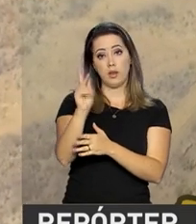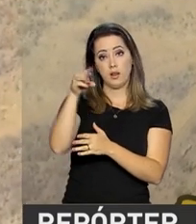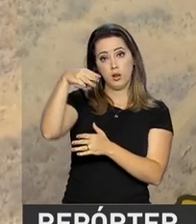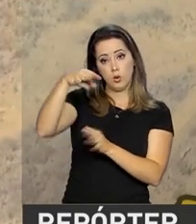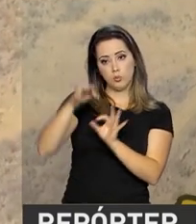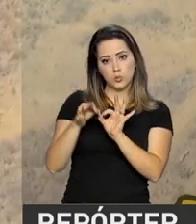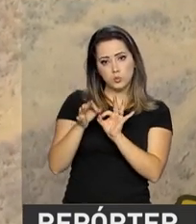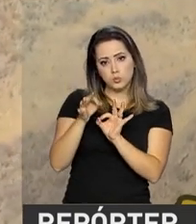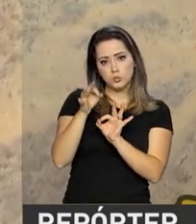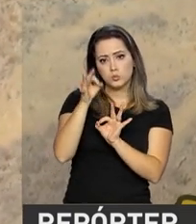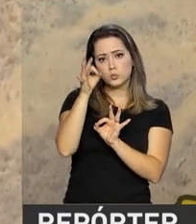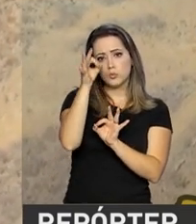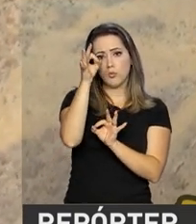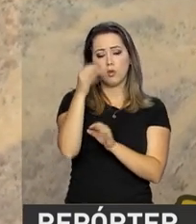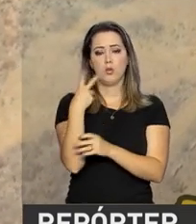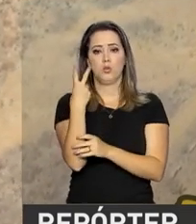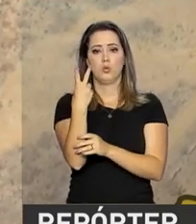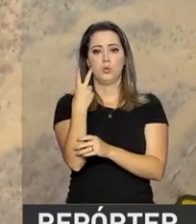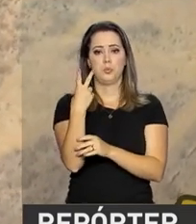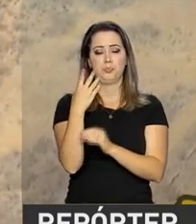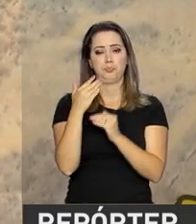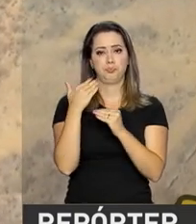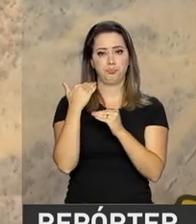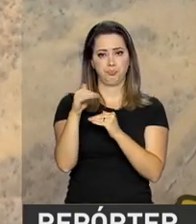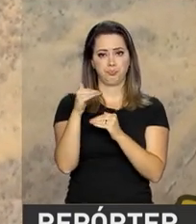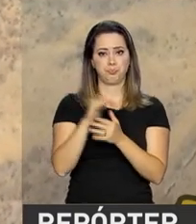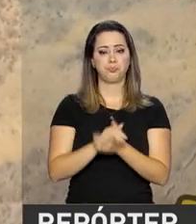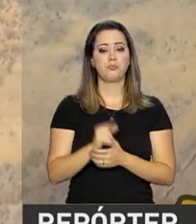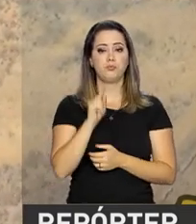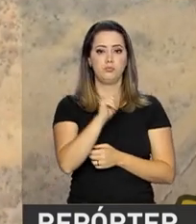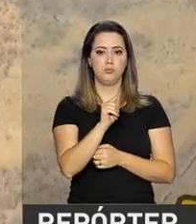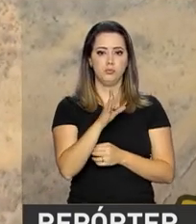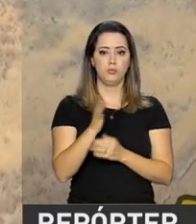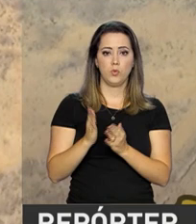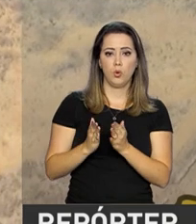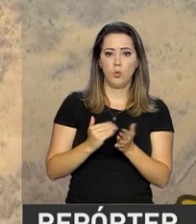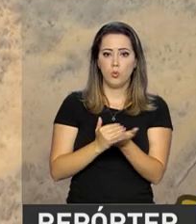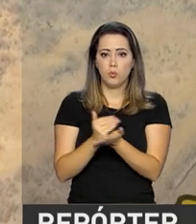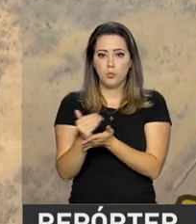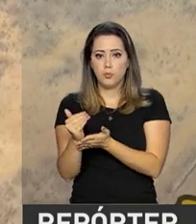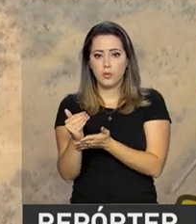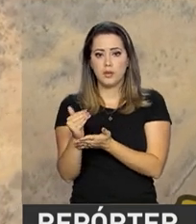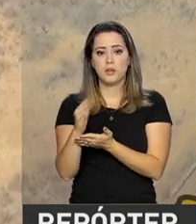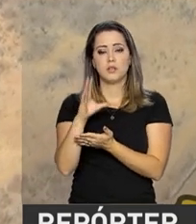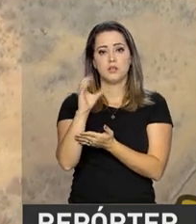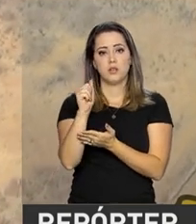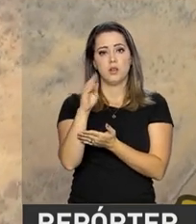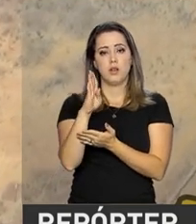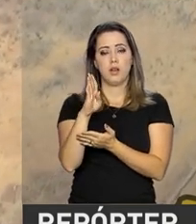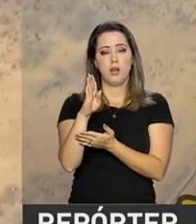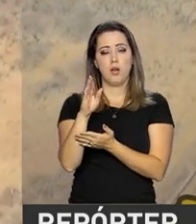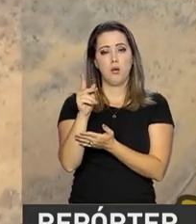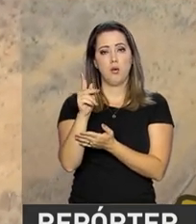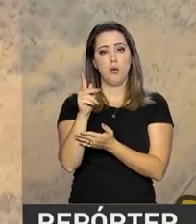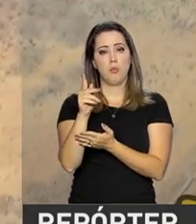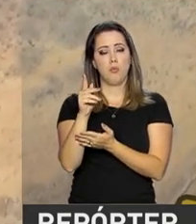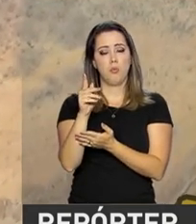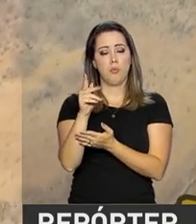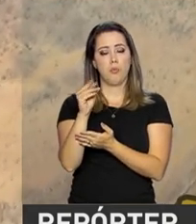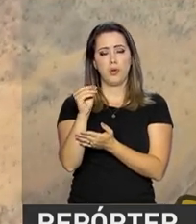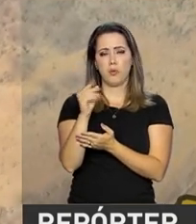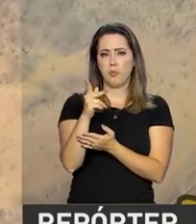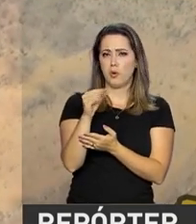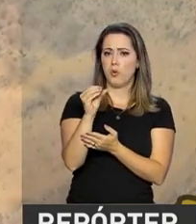divididos em dois trechos a água captada no braço do são francisco em cabrobó será levada por canais e